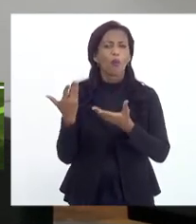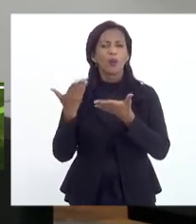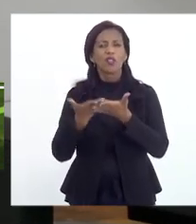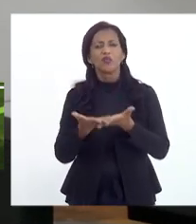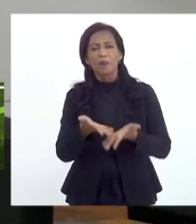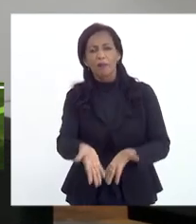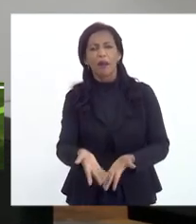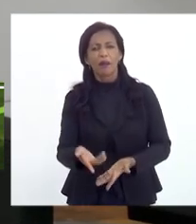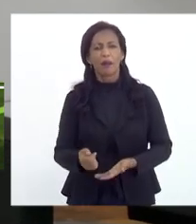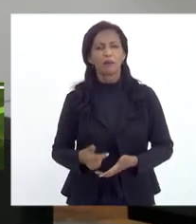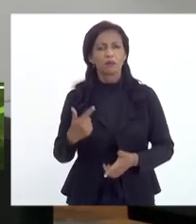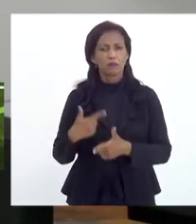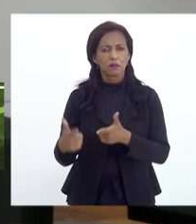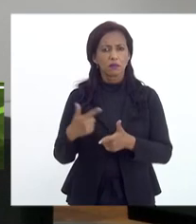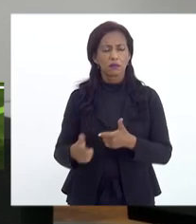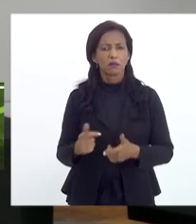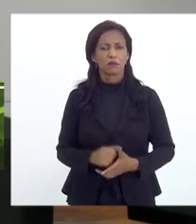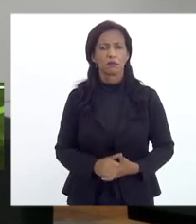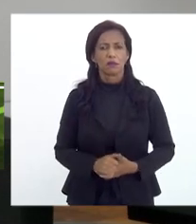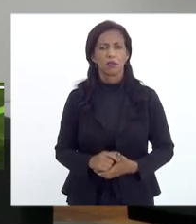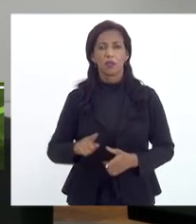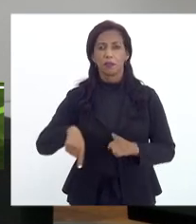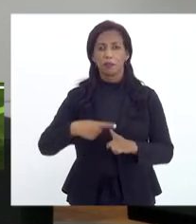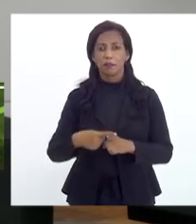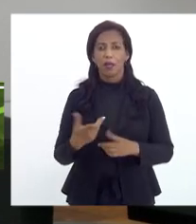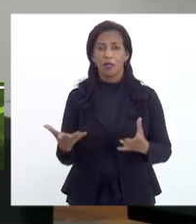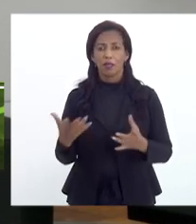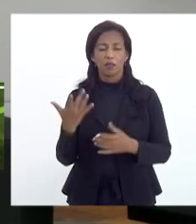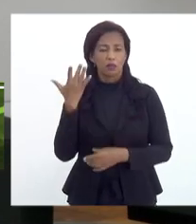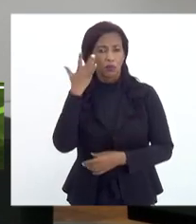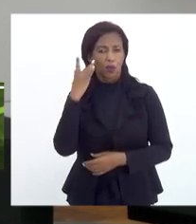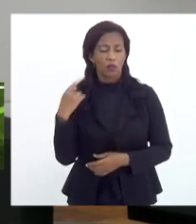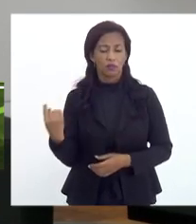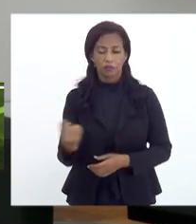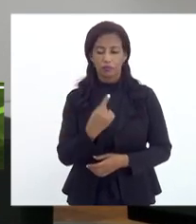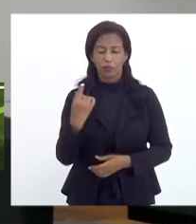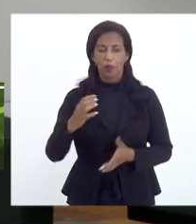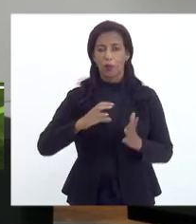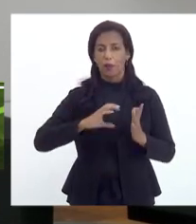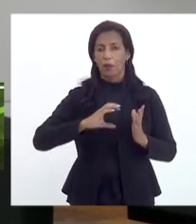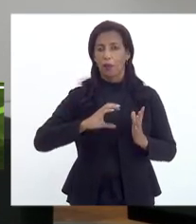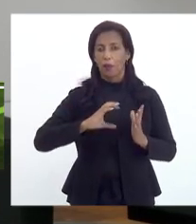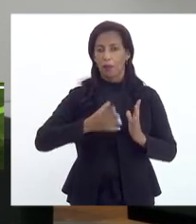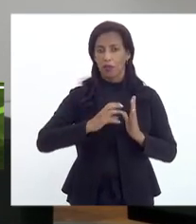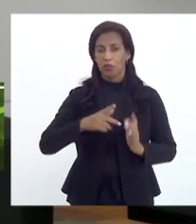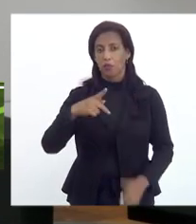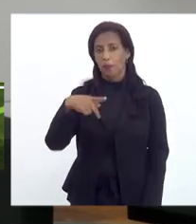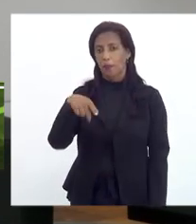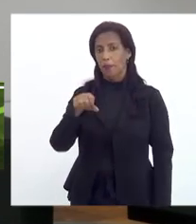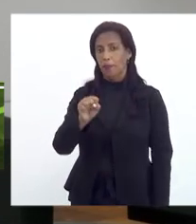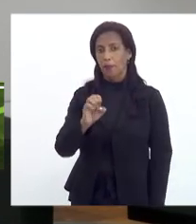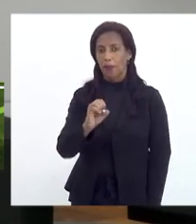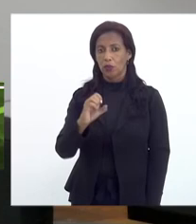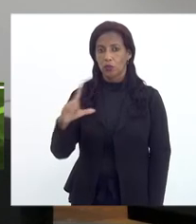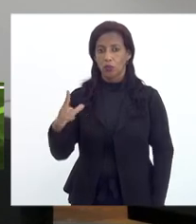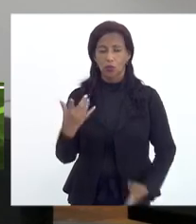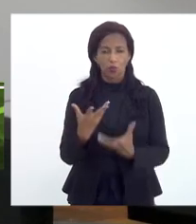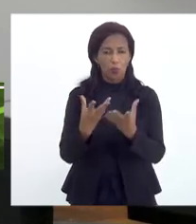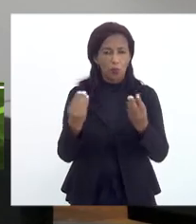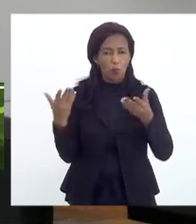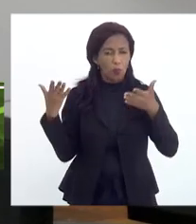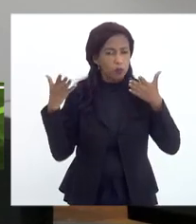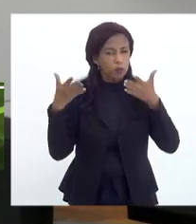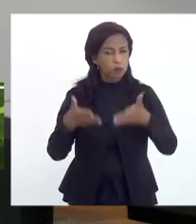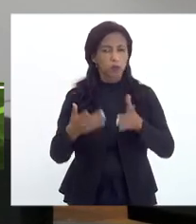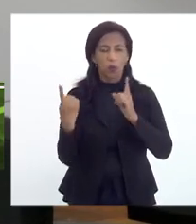abismo E mais Senhor presidente Acho que somos E o pessoal Já demonstrou aqui Muito sobre isso